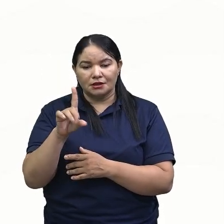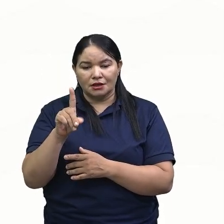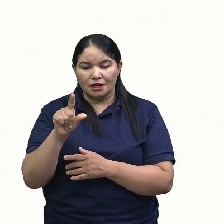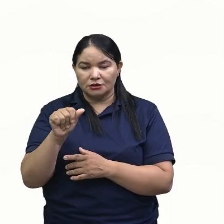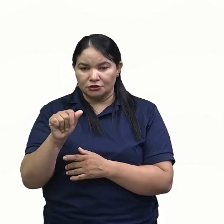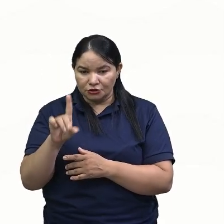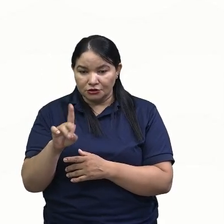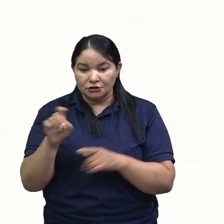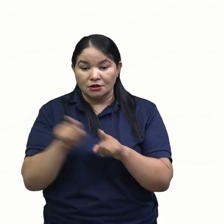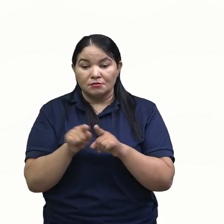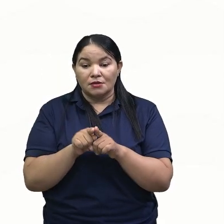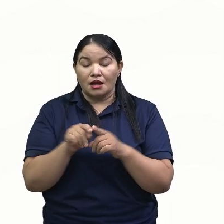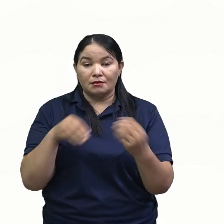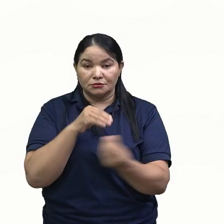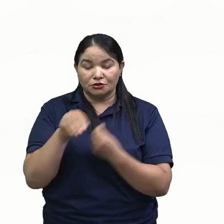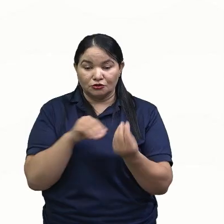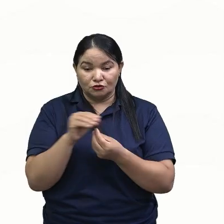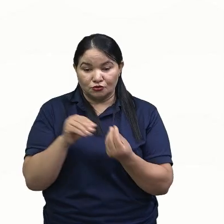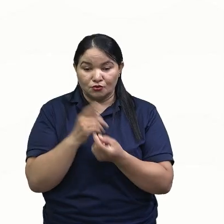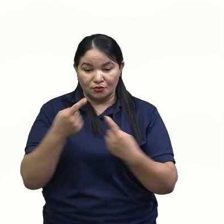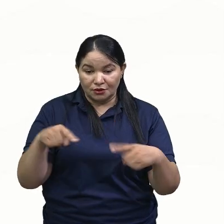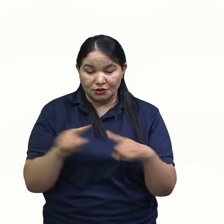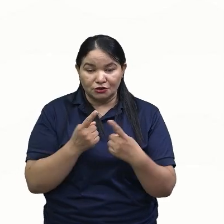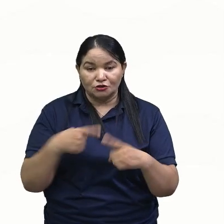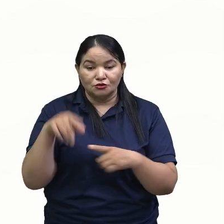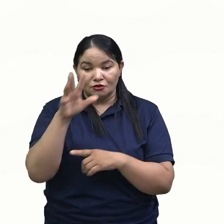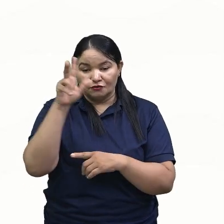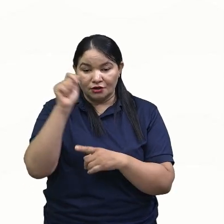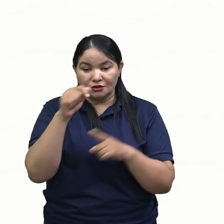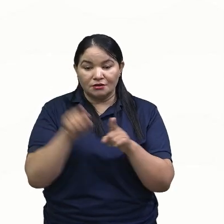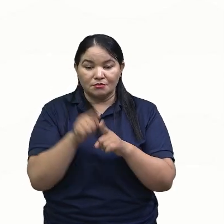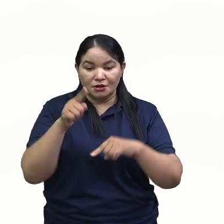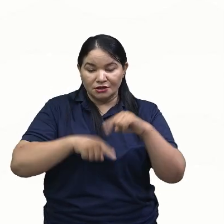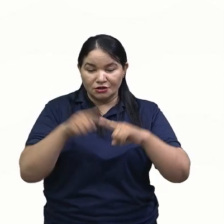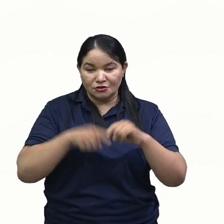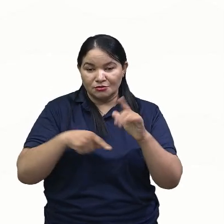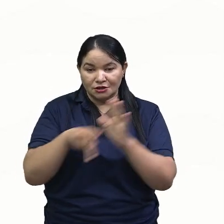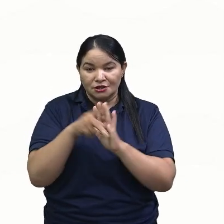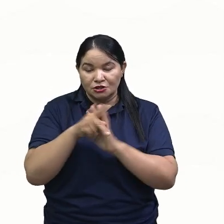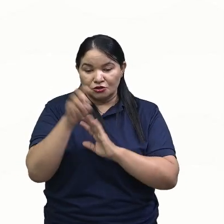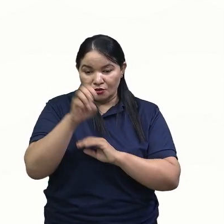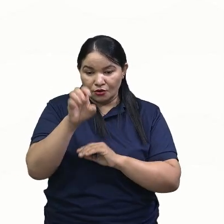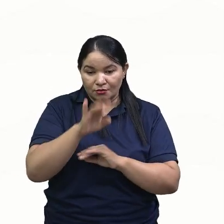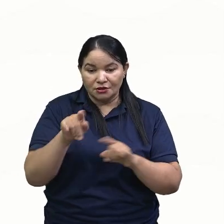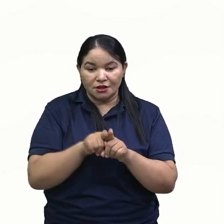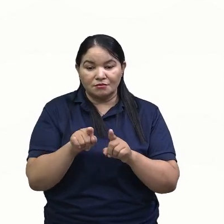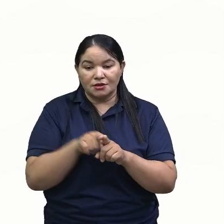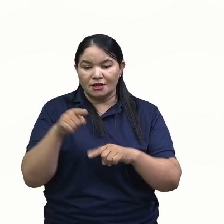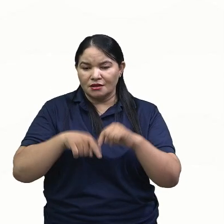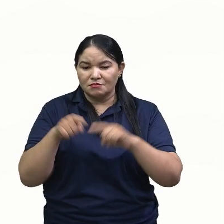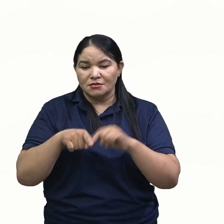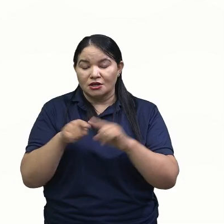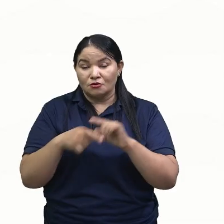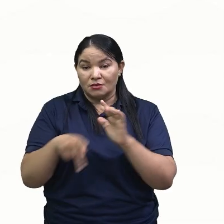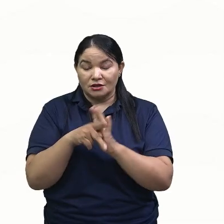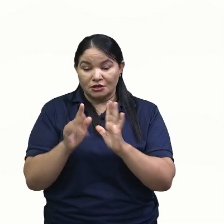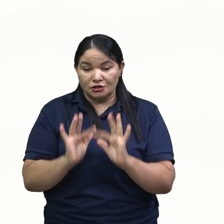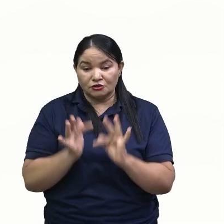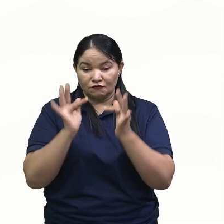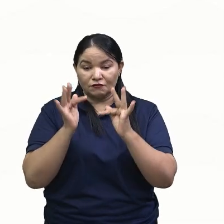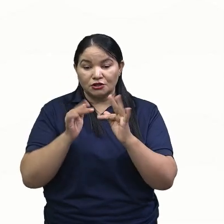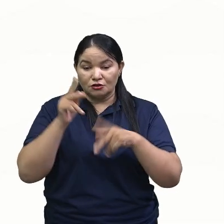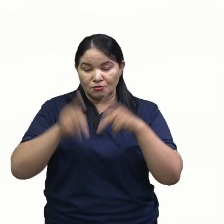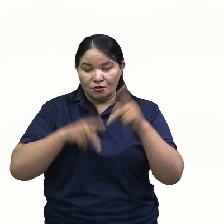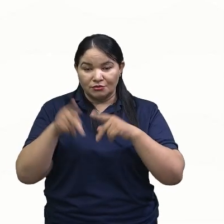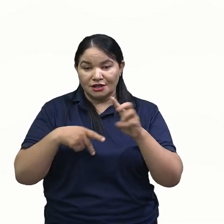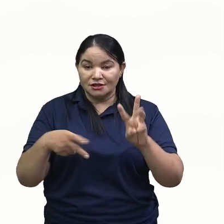A mistura de ritmos africanos, instrumentos europeus e elementos de festas populares